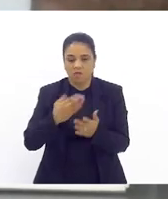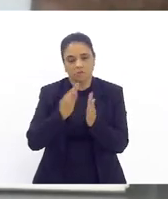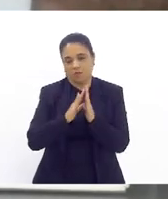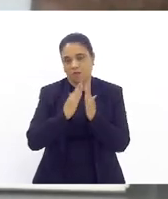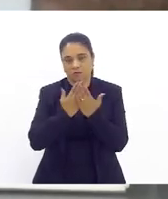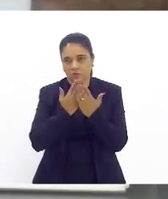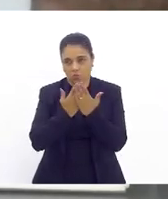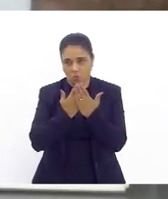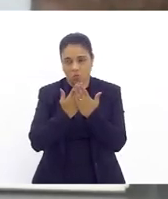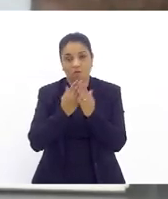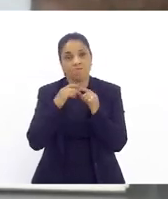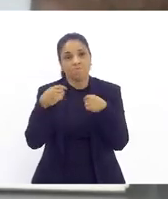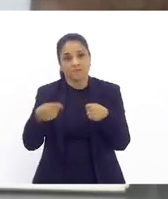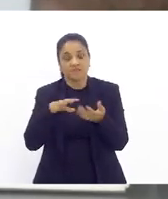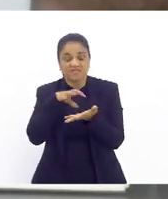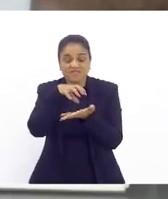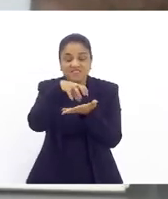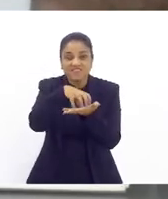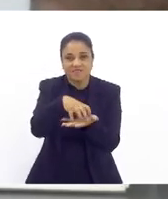mais talvez centralizada